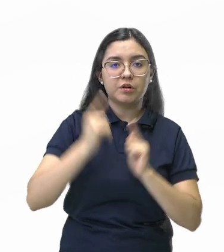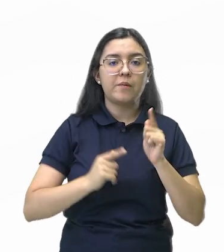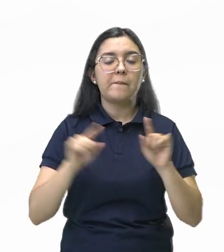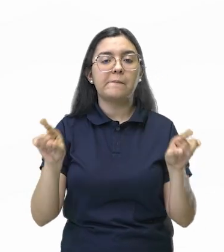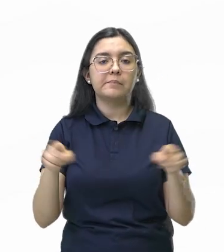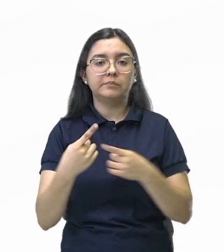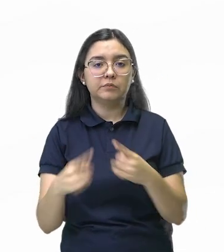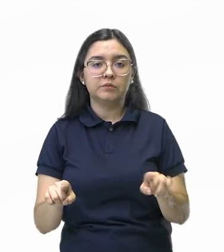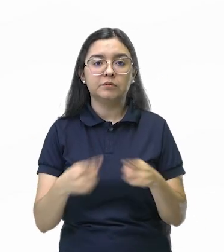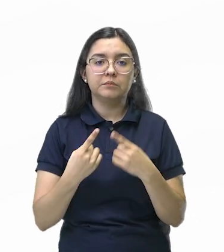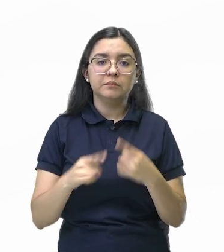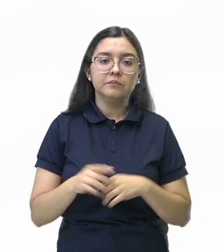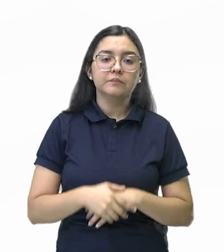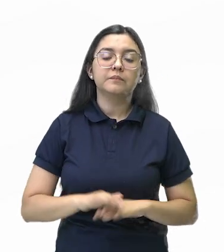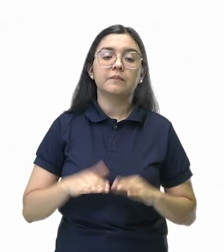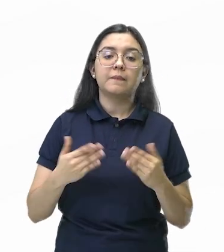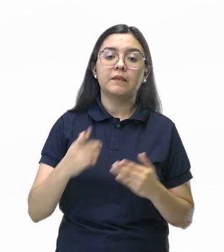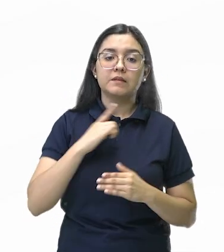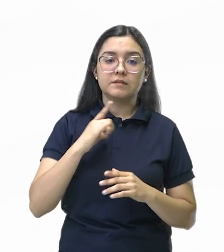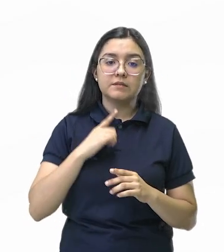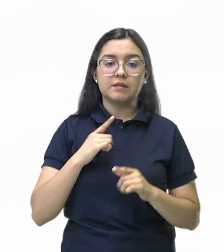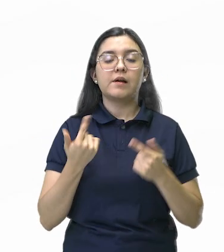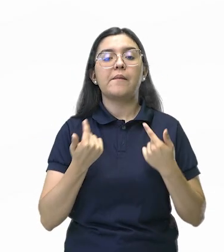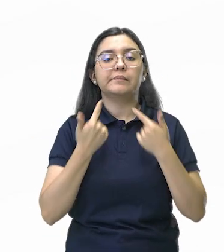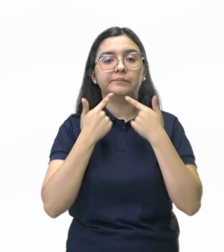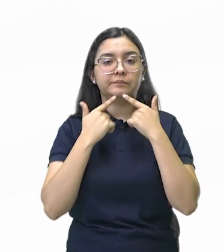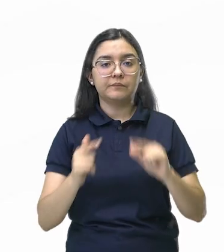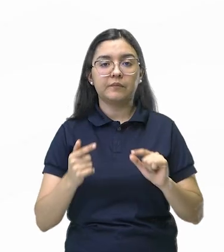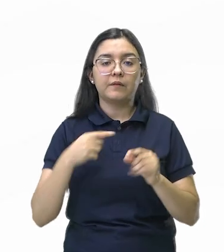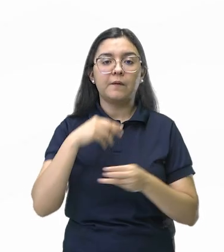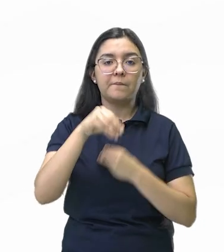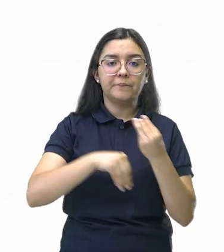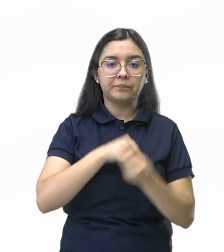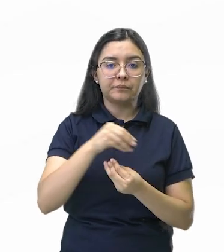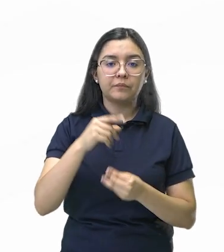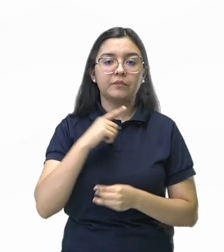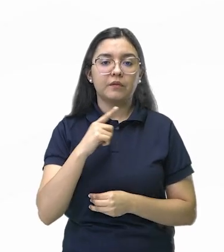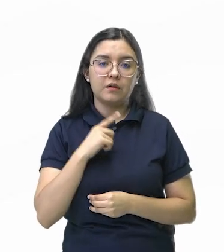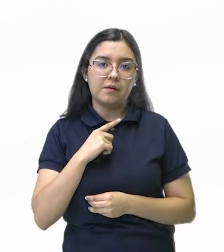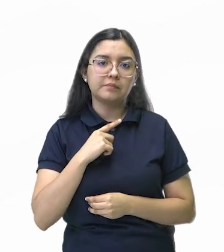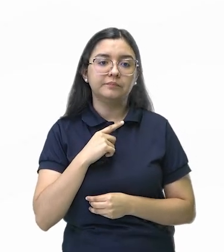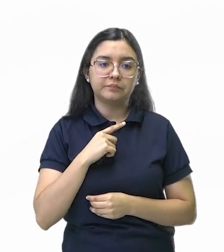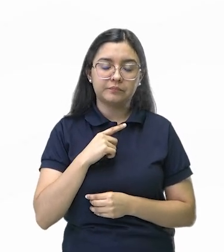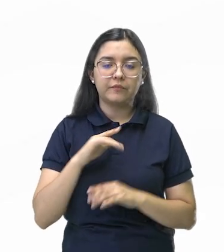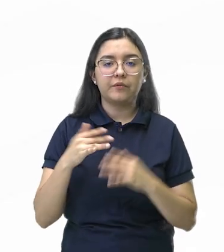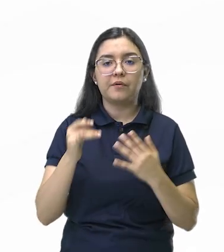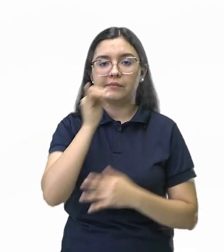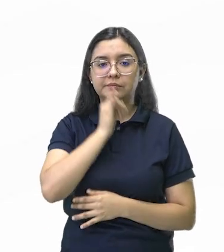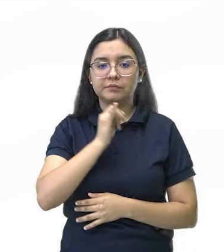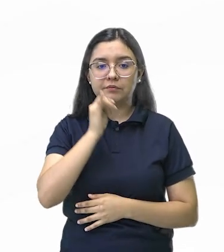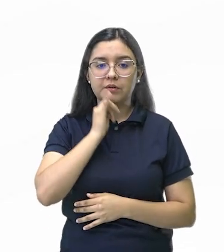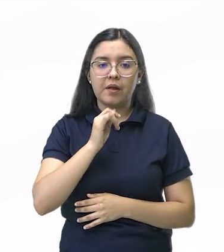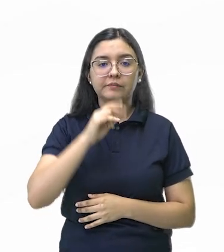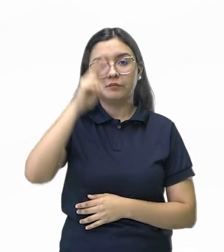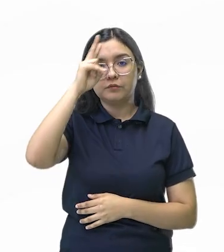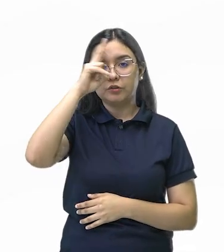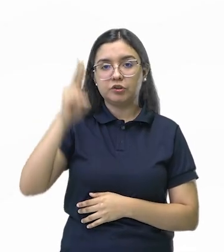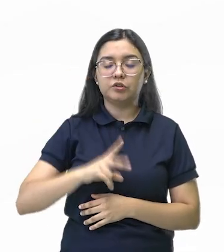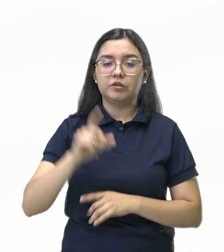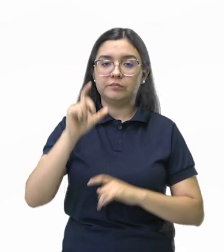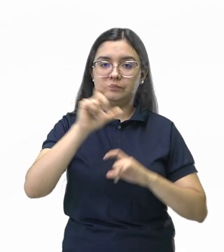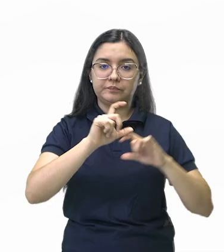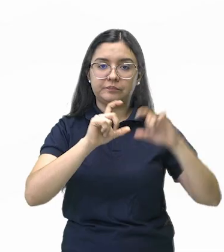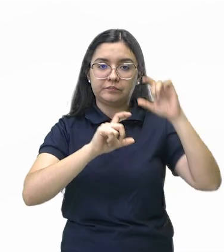música. Enquanto essa linguagem mista, eu vou trazer a mescla disso. Um exemplo, história em quadrinho, em